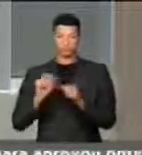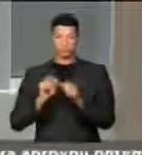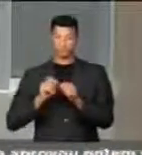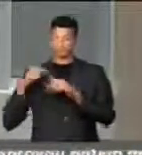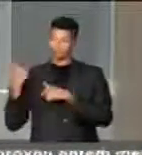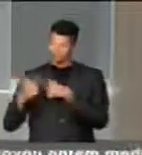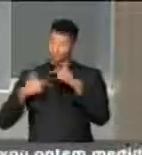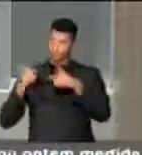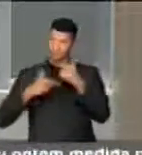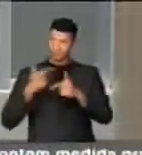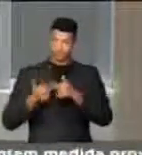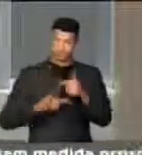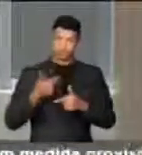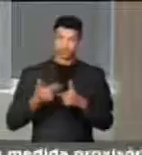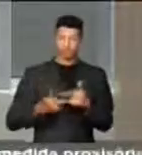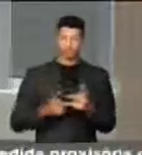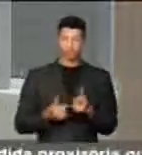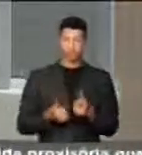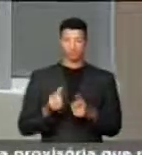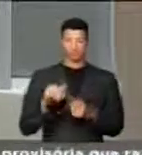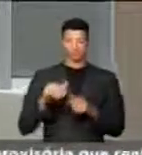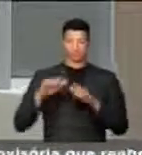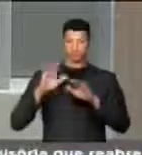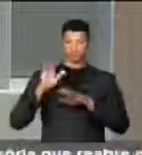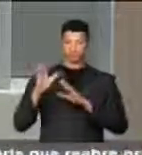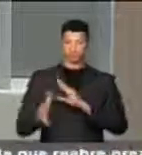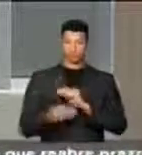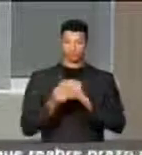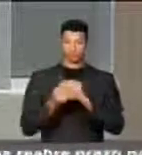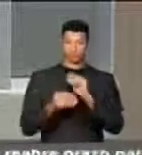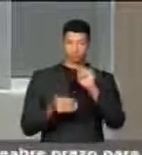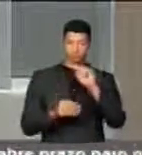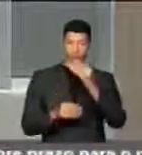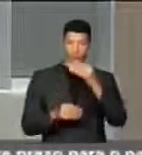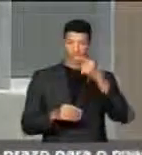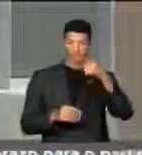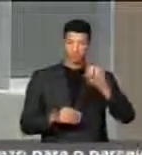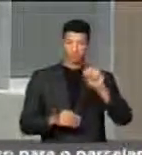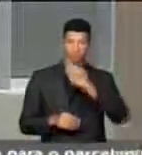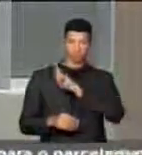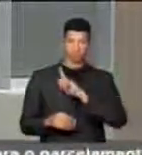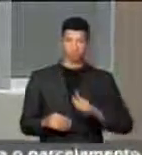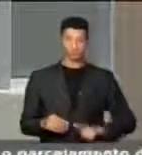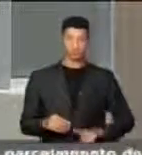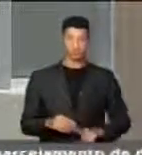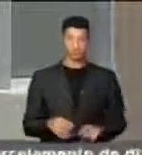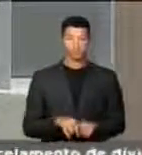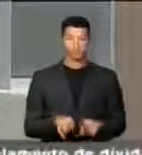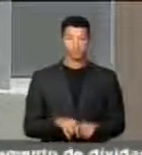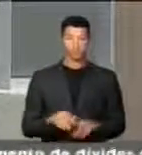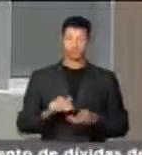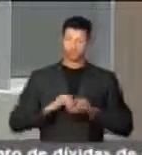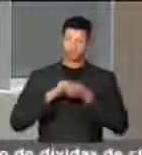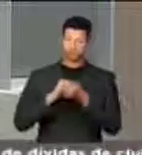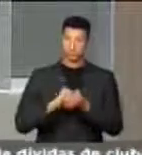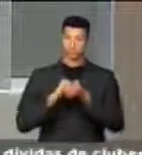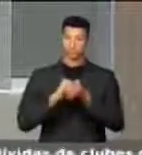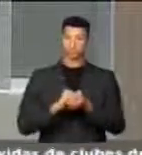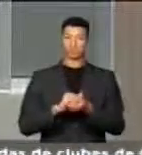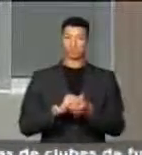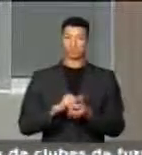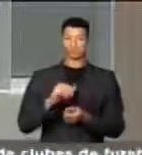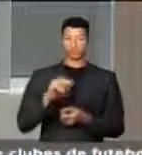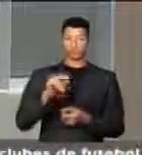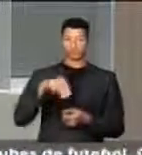um grande trabalho na área de filantropia, complementando as ações governamentais. Também saudando o